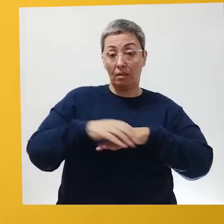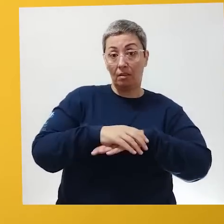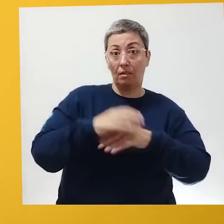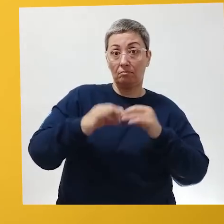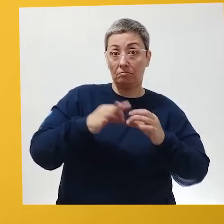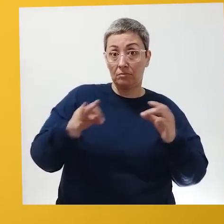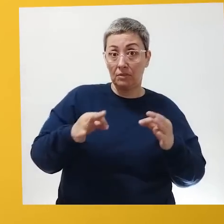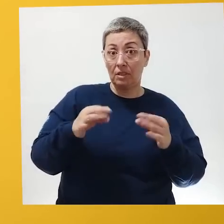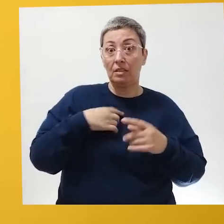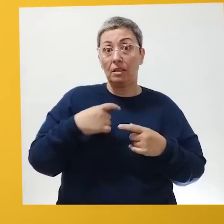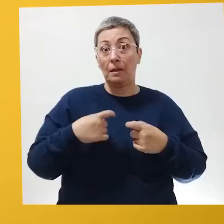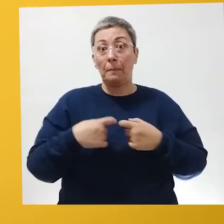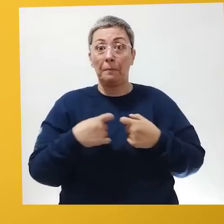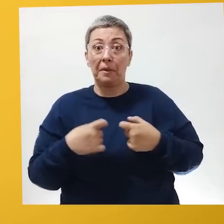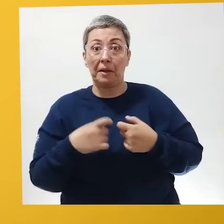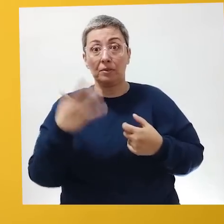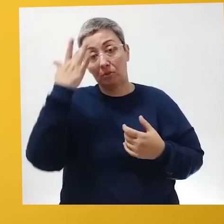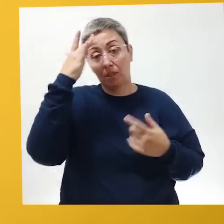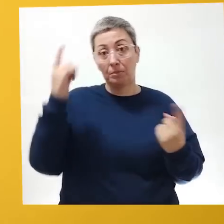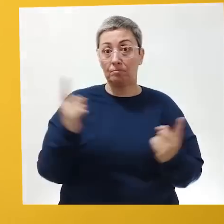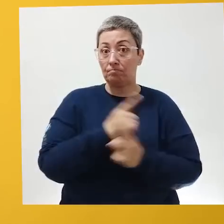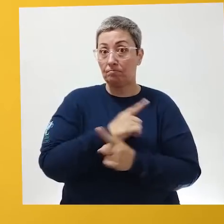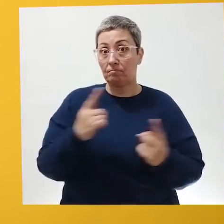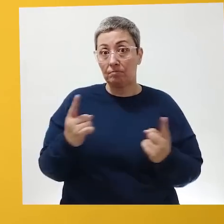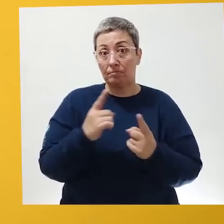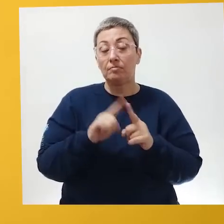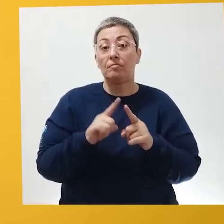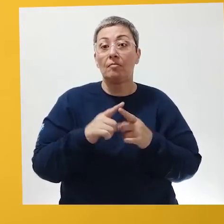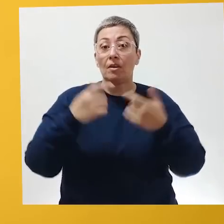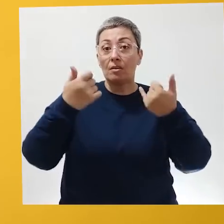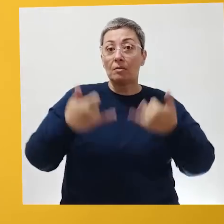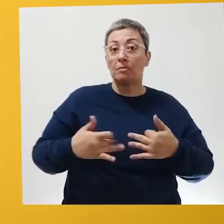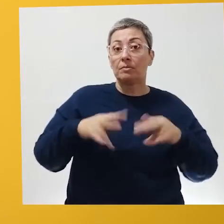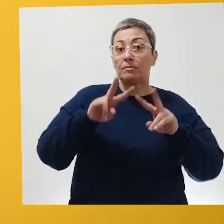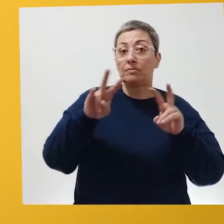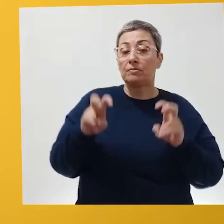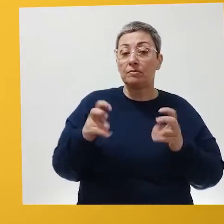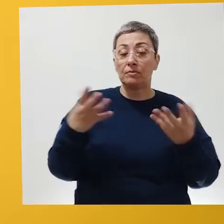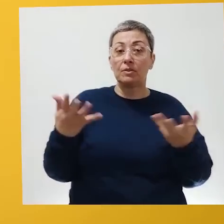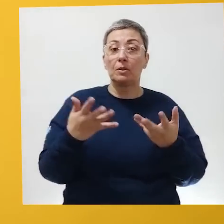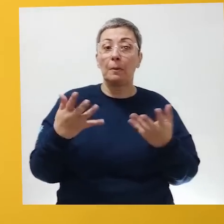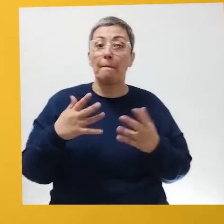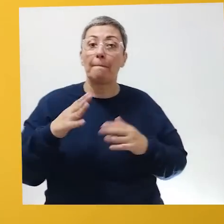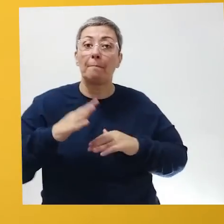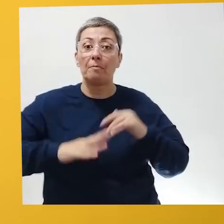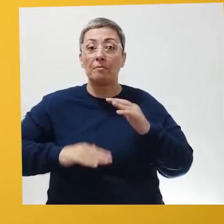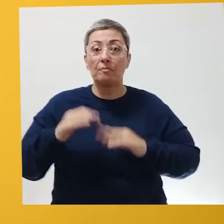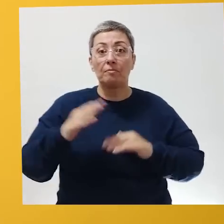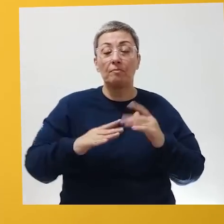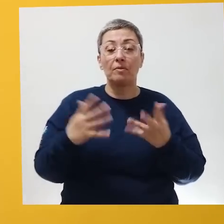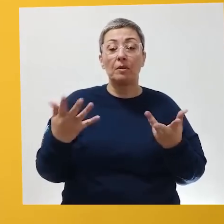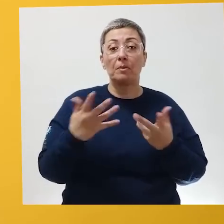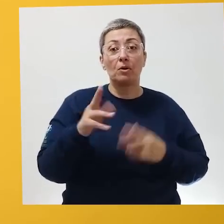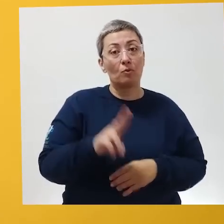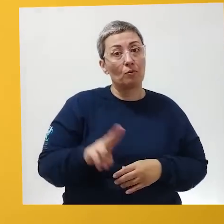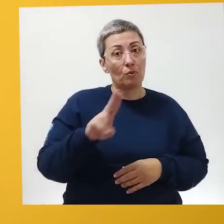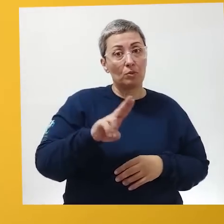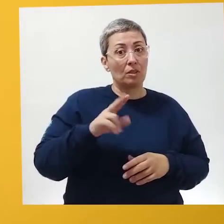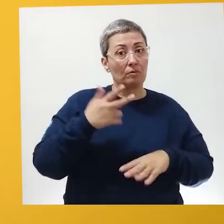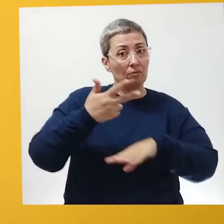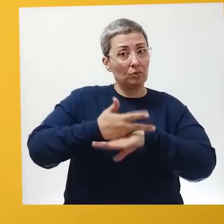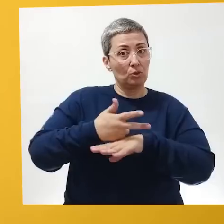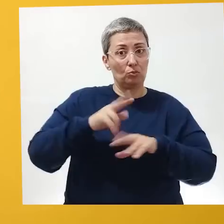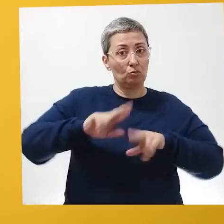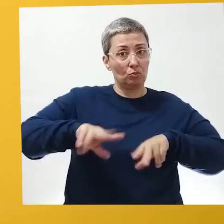a meia e vice-versa, né? Então eu vou falar um pouquinho dessa atividade hoje, mas eu não vou utilizar o